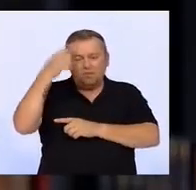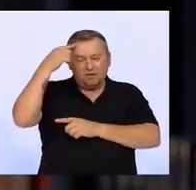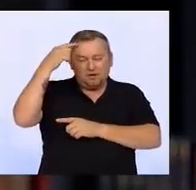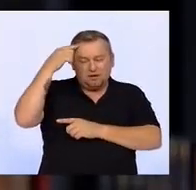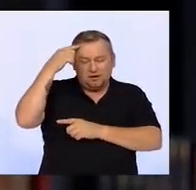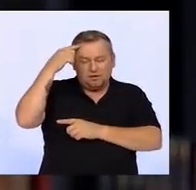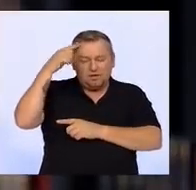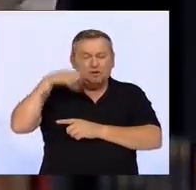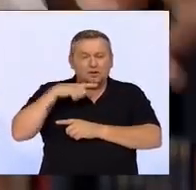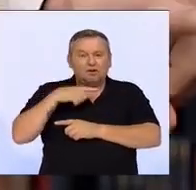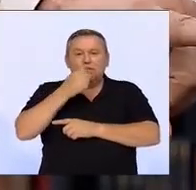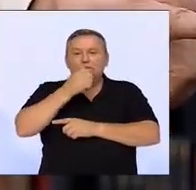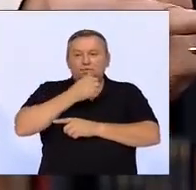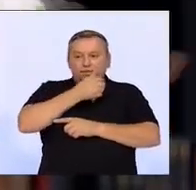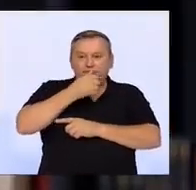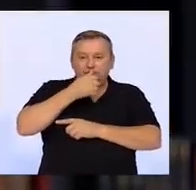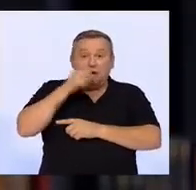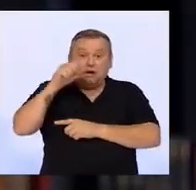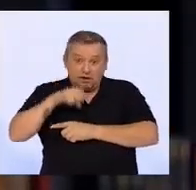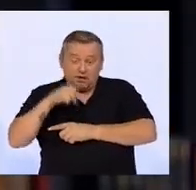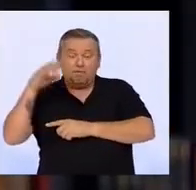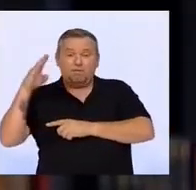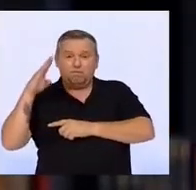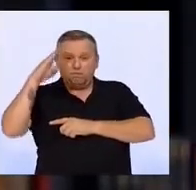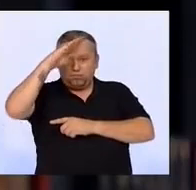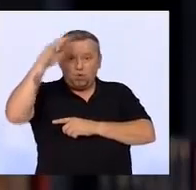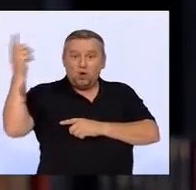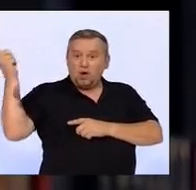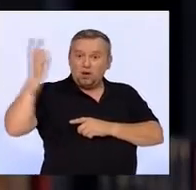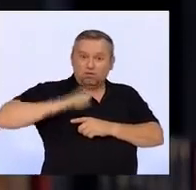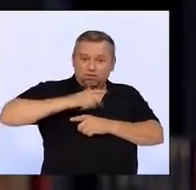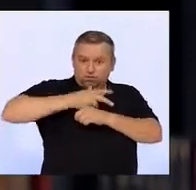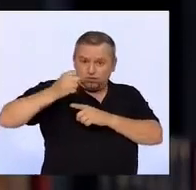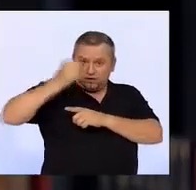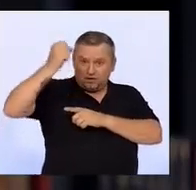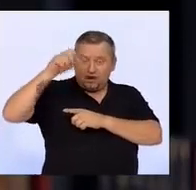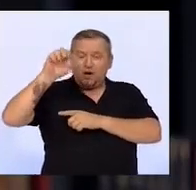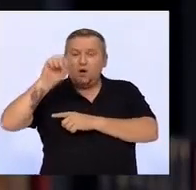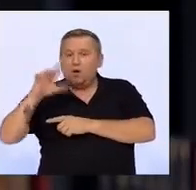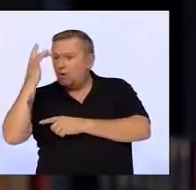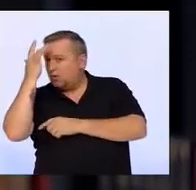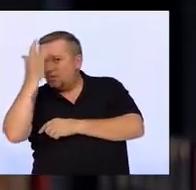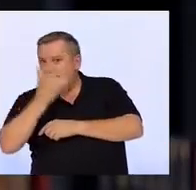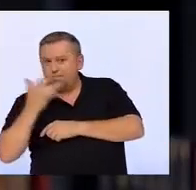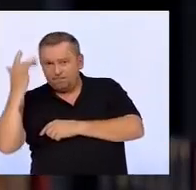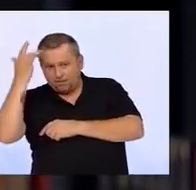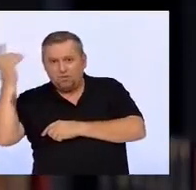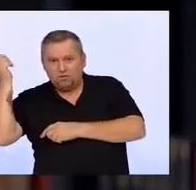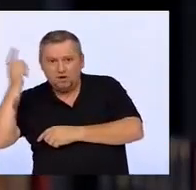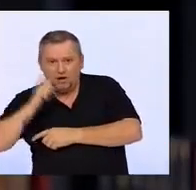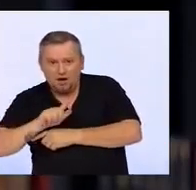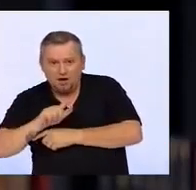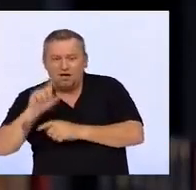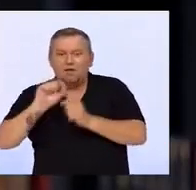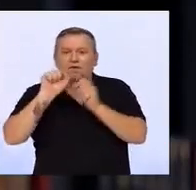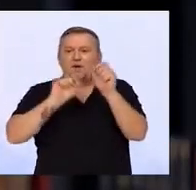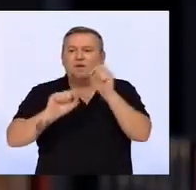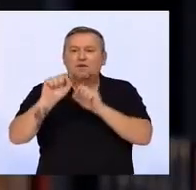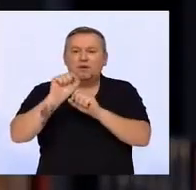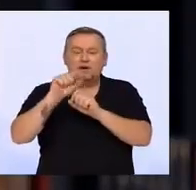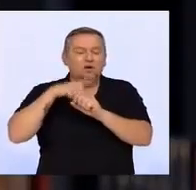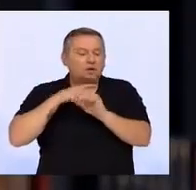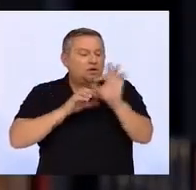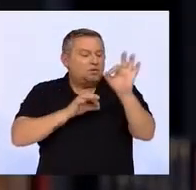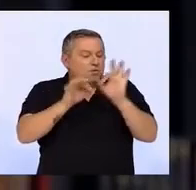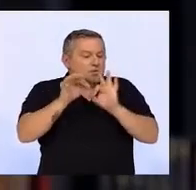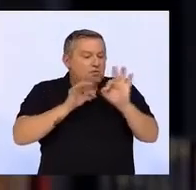suficiente resiliência. Se o Bolsonaro ganhar, ou se o candidato do Lula ganhar, que é a volta do Lula, né? O que é que eu tenho que fazer? Eu tenho que me preparar